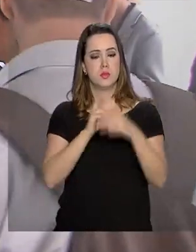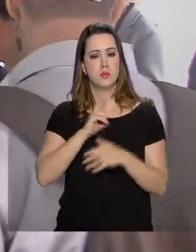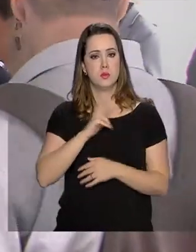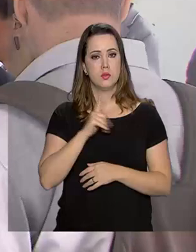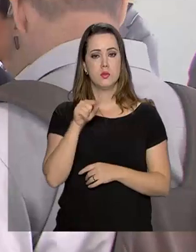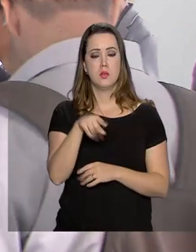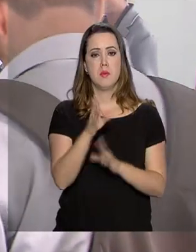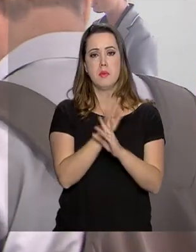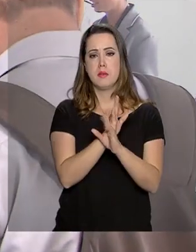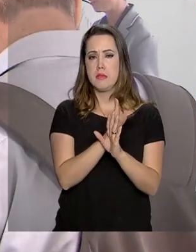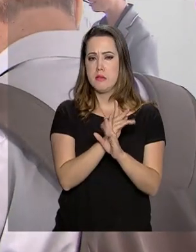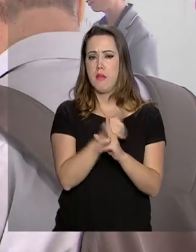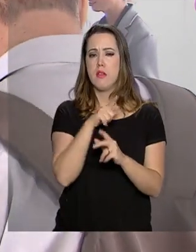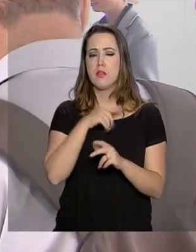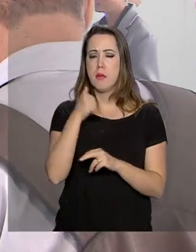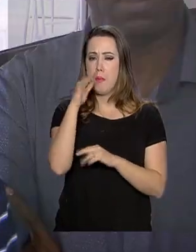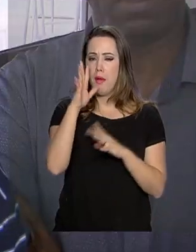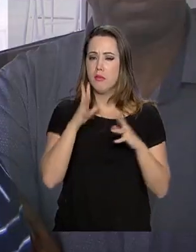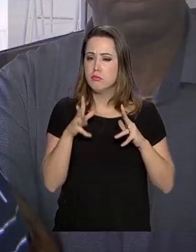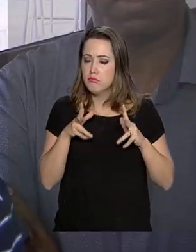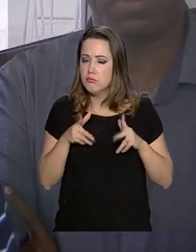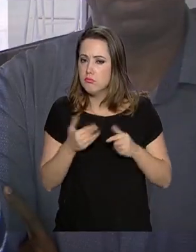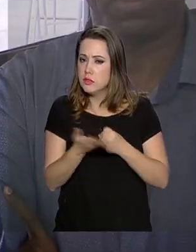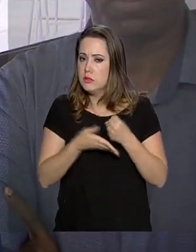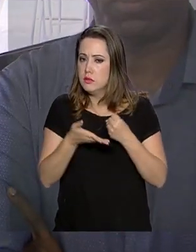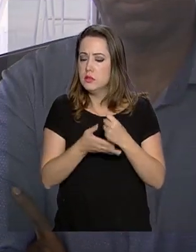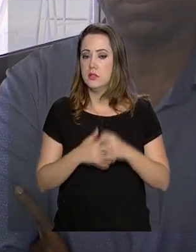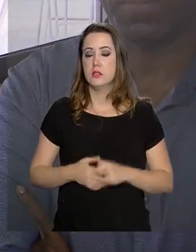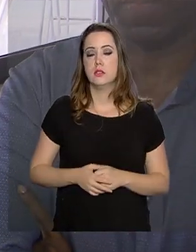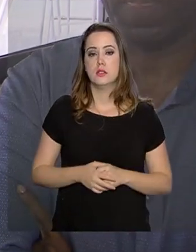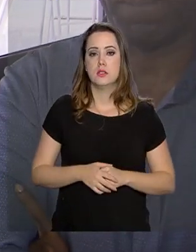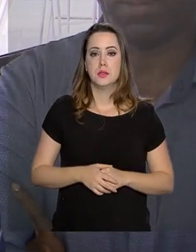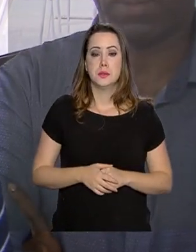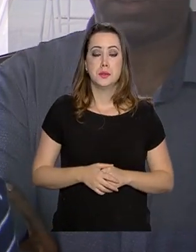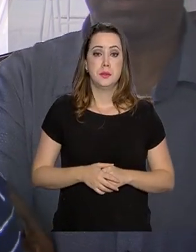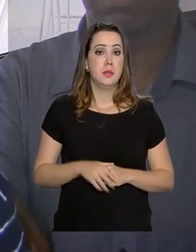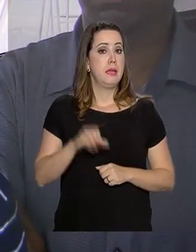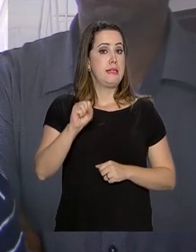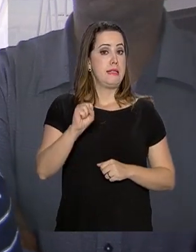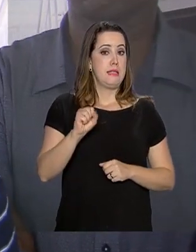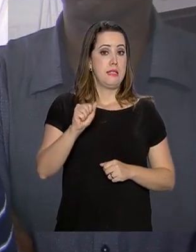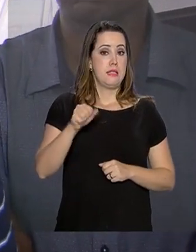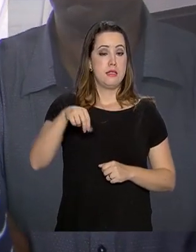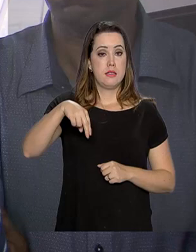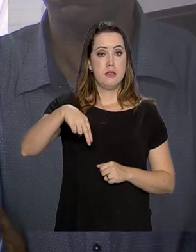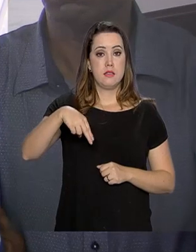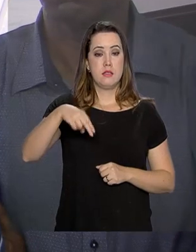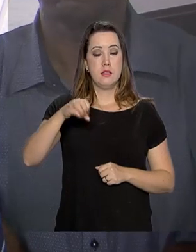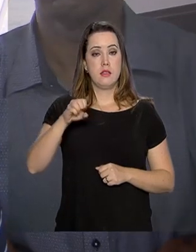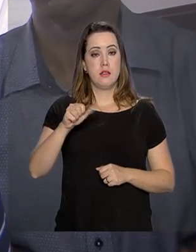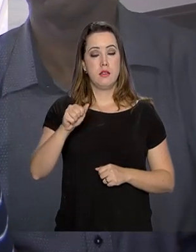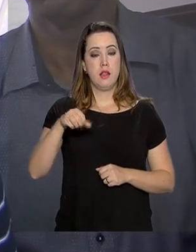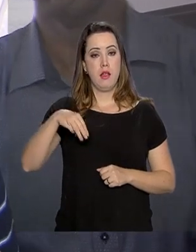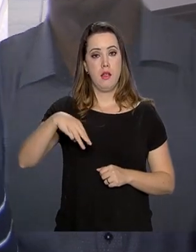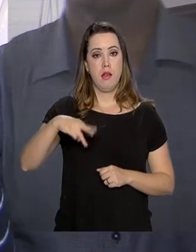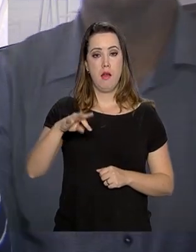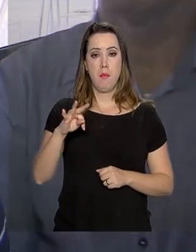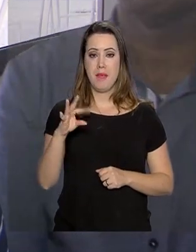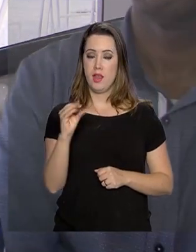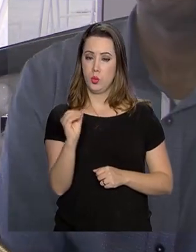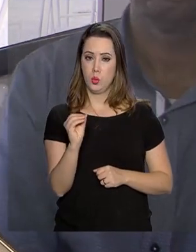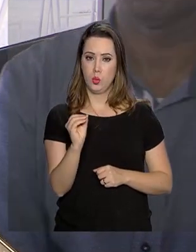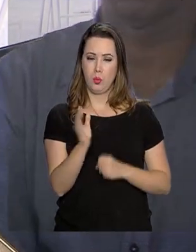cidades de saneamento básico O saneamento é um tema complexo primeiro porque são investimentos